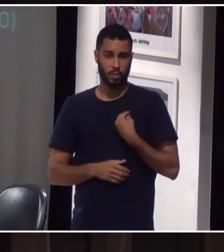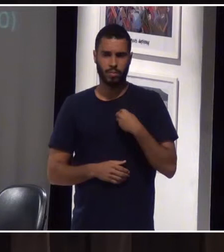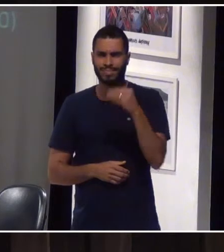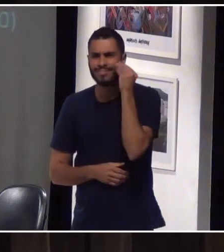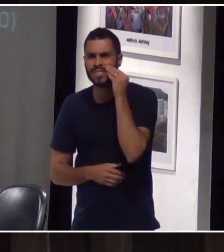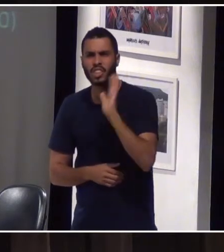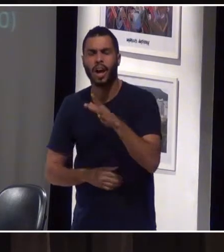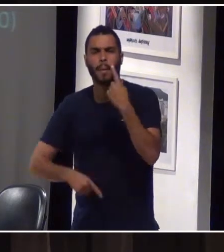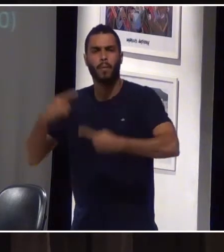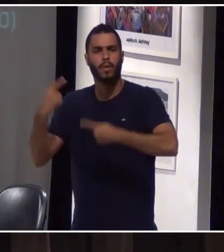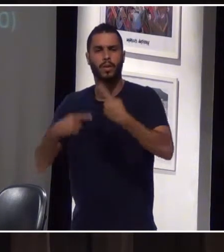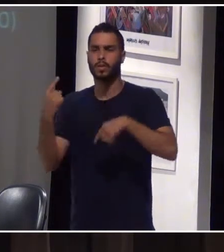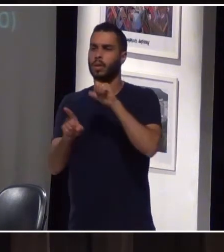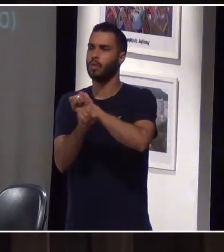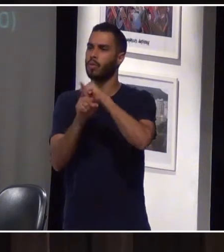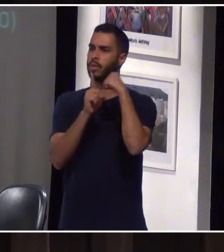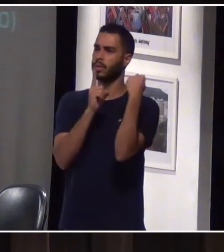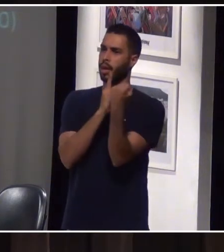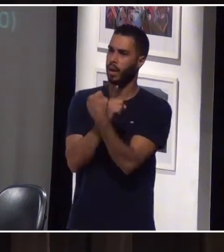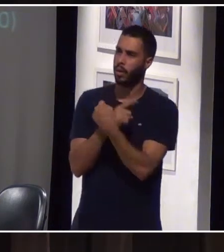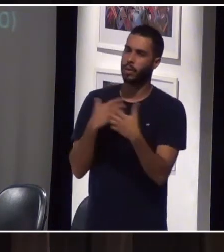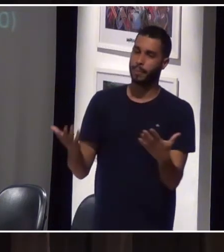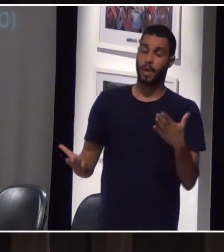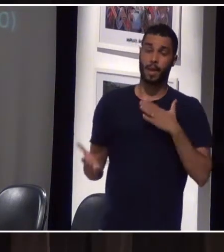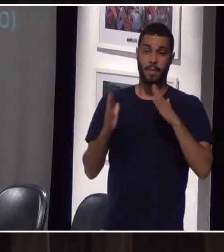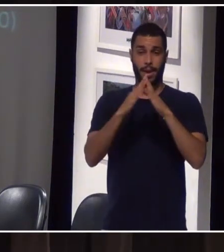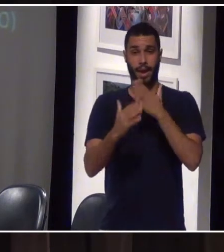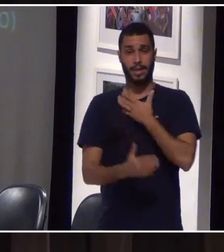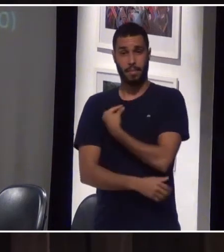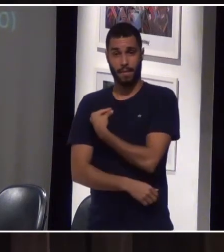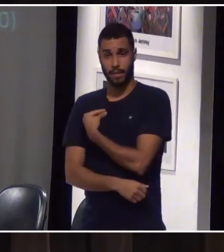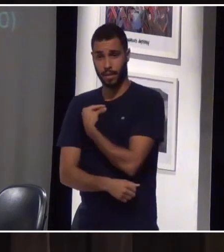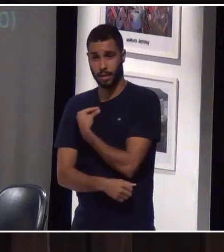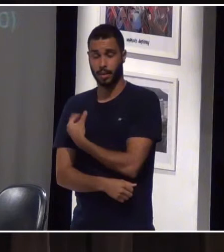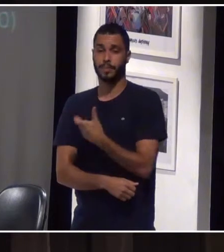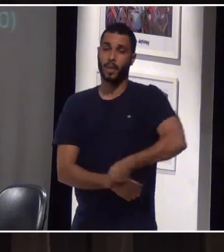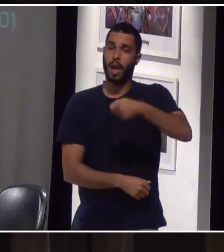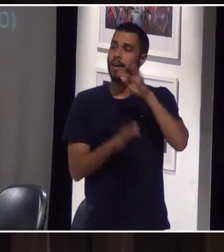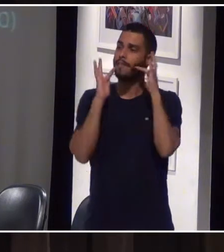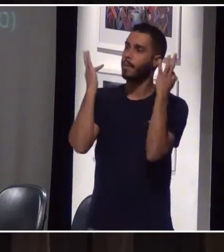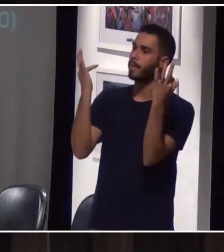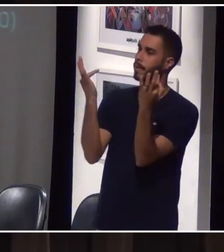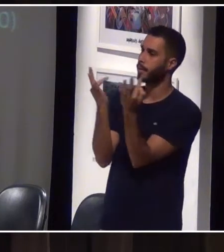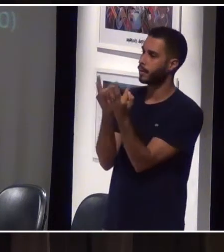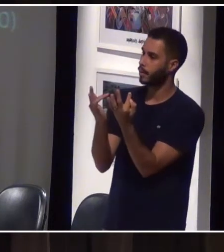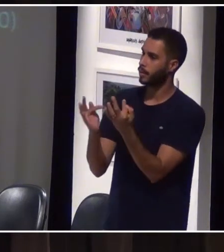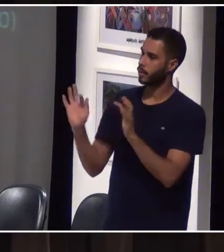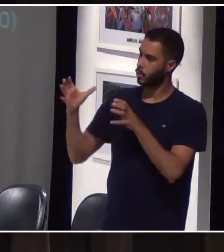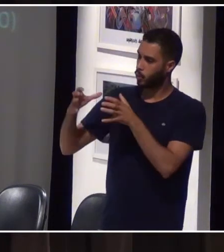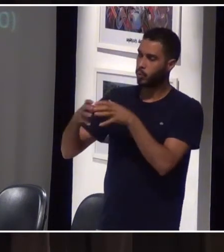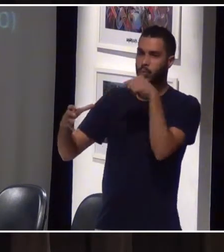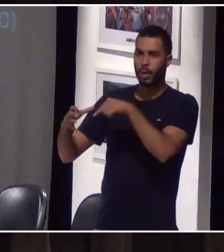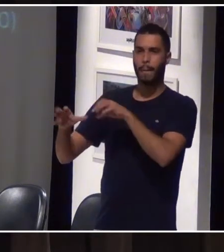políticas sociais, desde de Minha Casa Minha Vida, Bolsa Família, todos